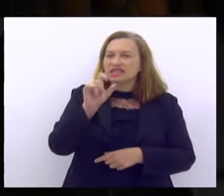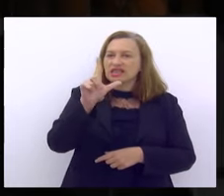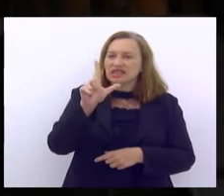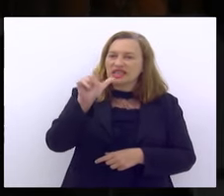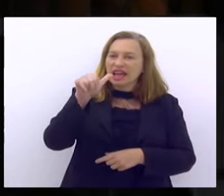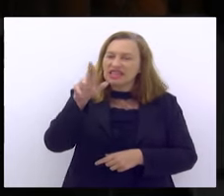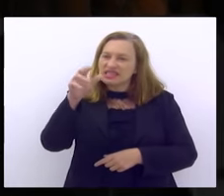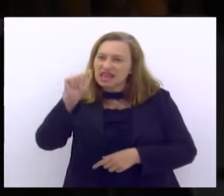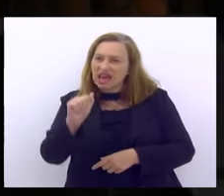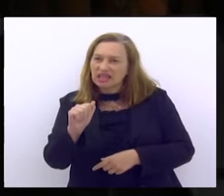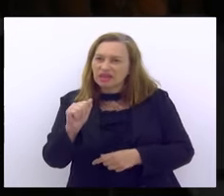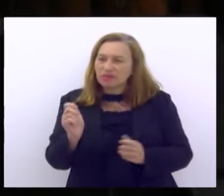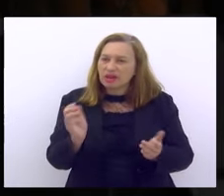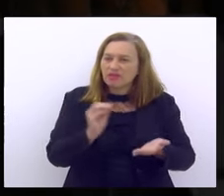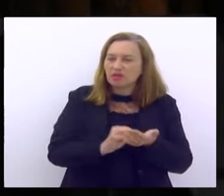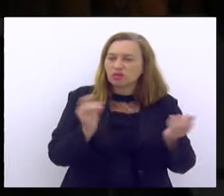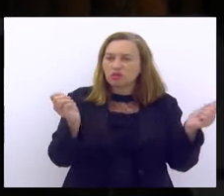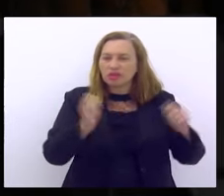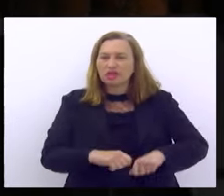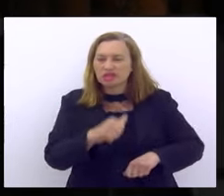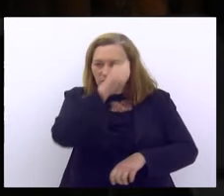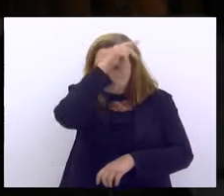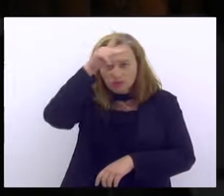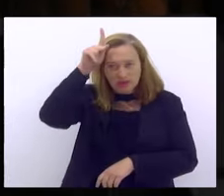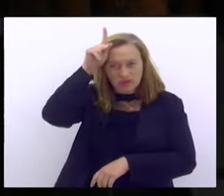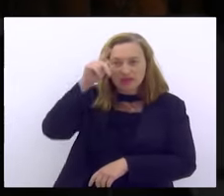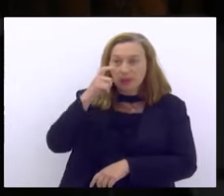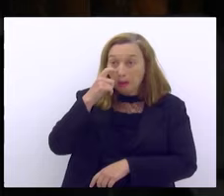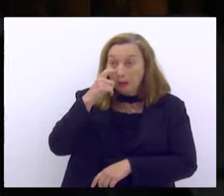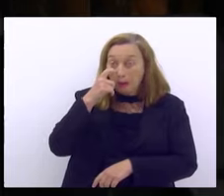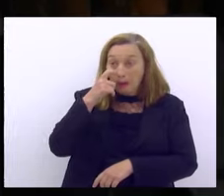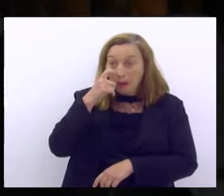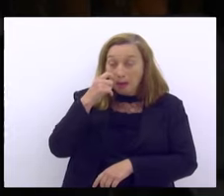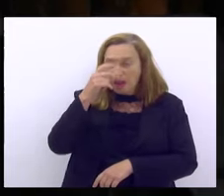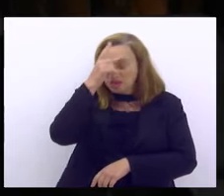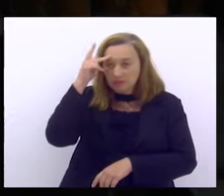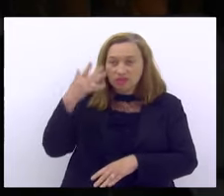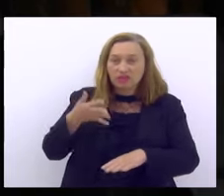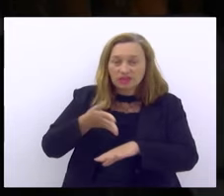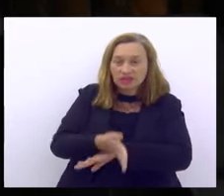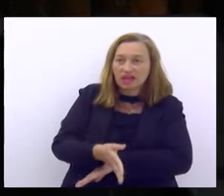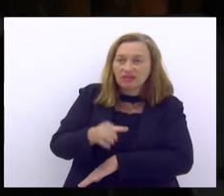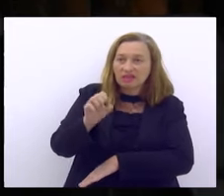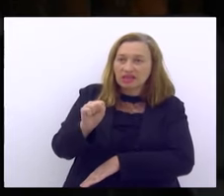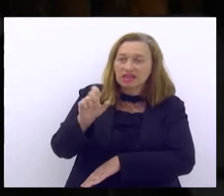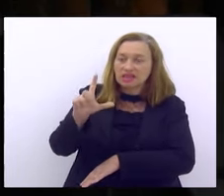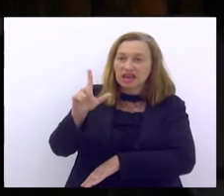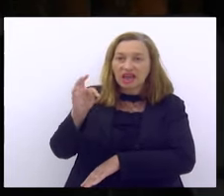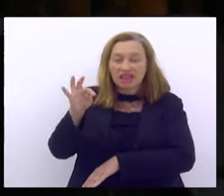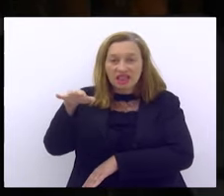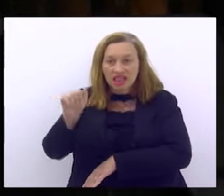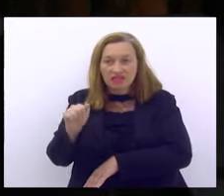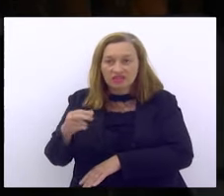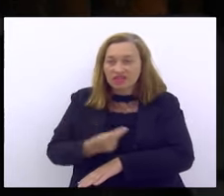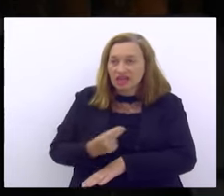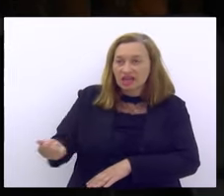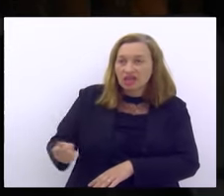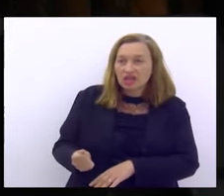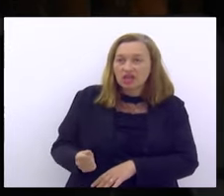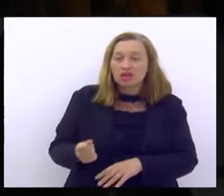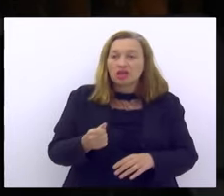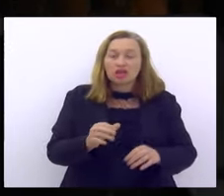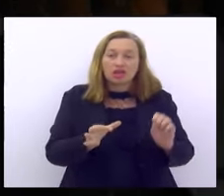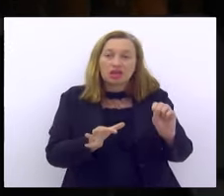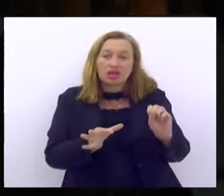pela incompetência de um prefeito, essas pessoas em algum momento adentravam na via seletiva e saíam, e os agentes da prefeitura